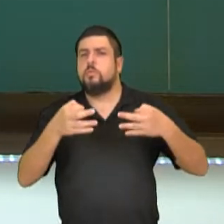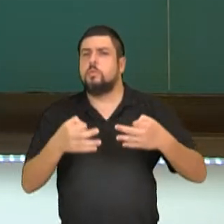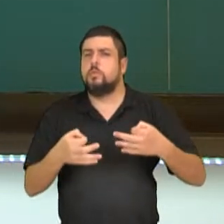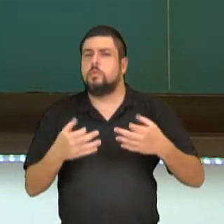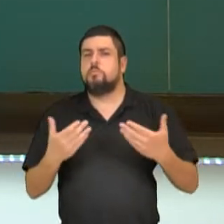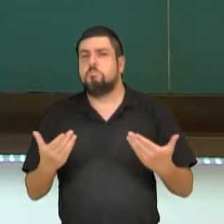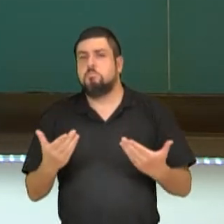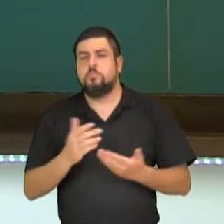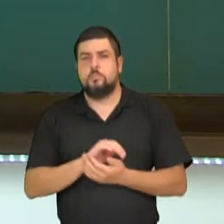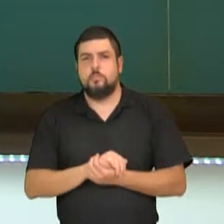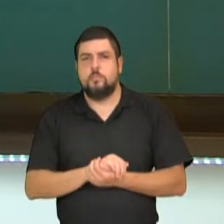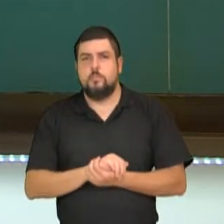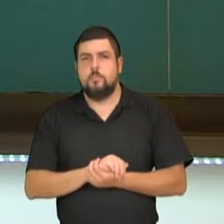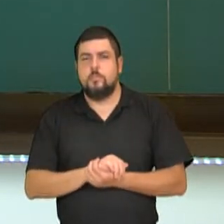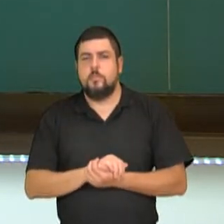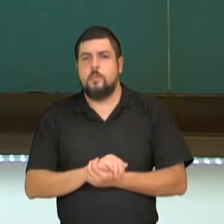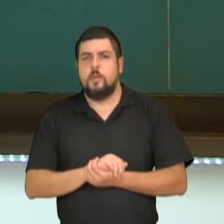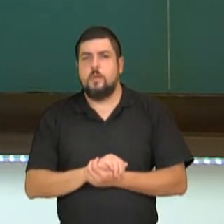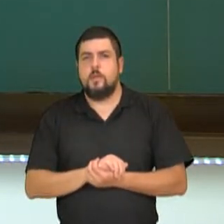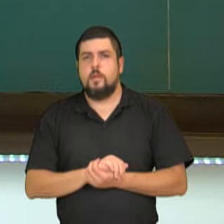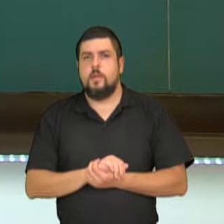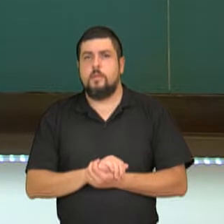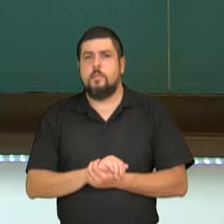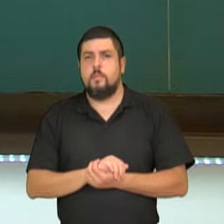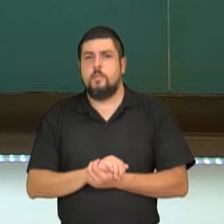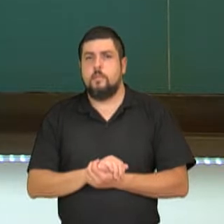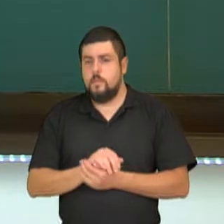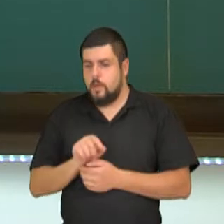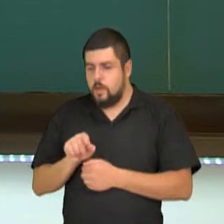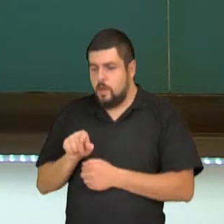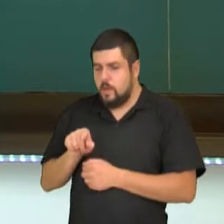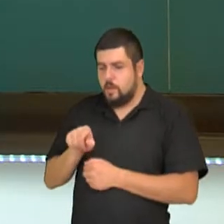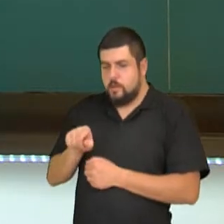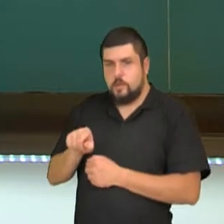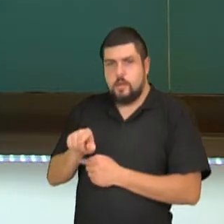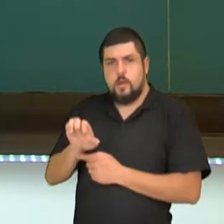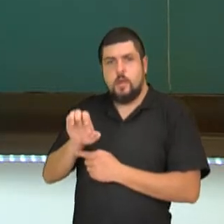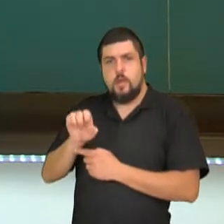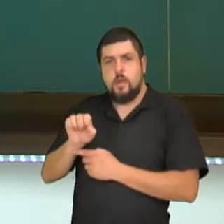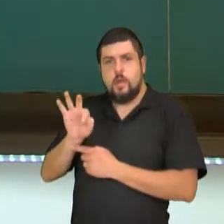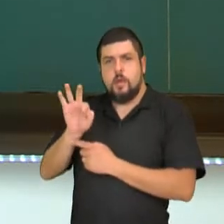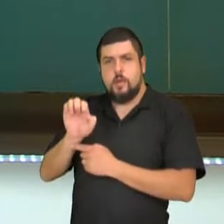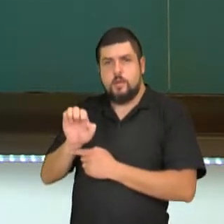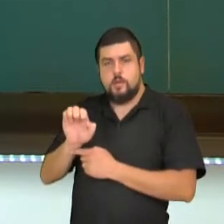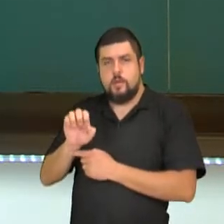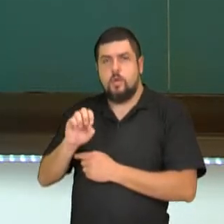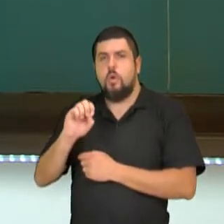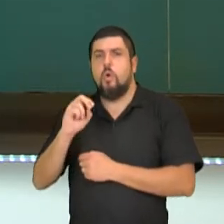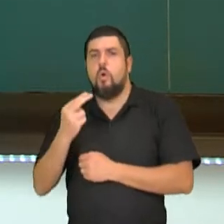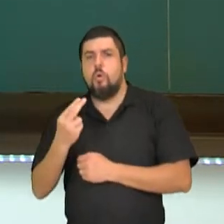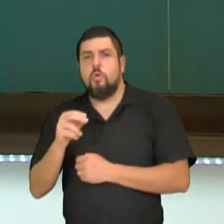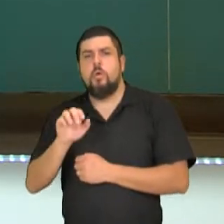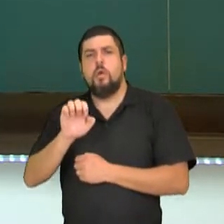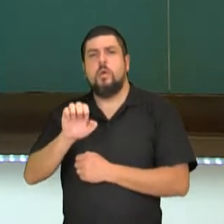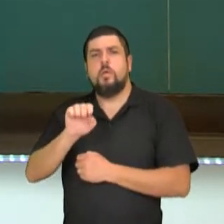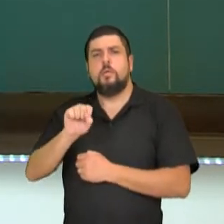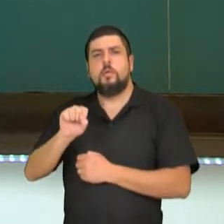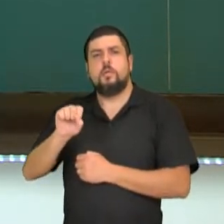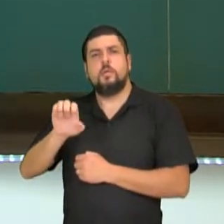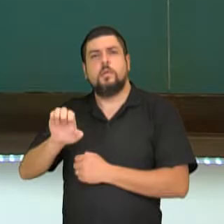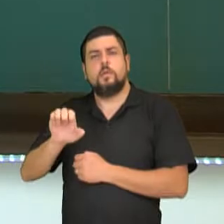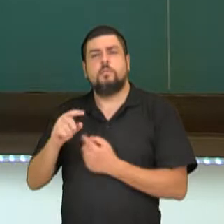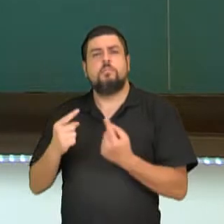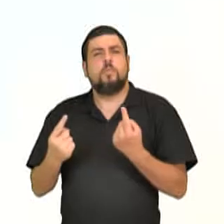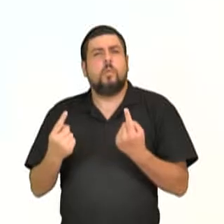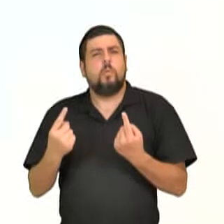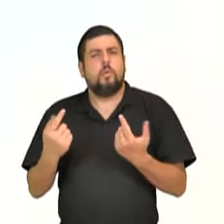né? Então esse é o animal, este é o animal de estimação ou esse é o animal de estimação.